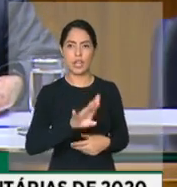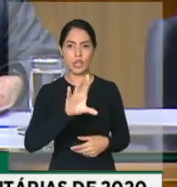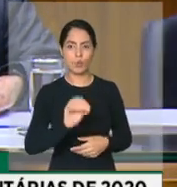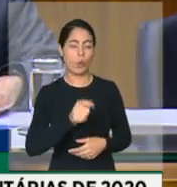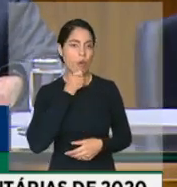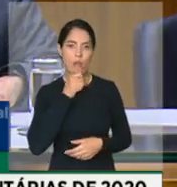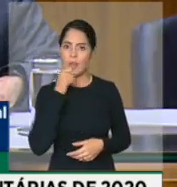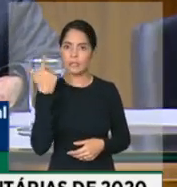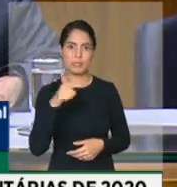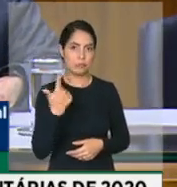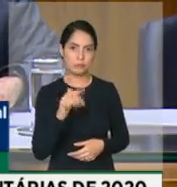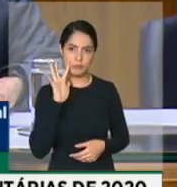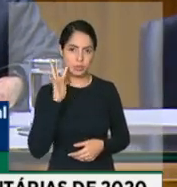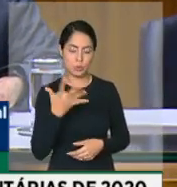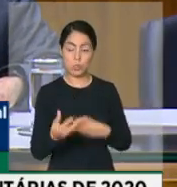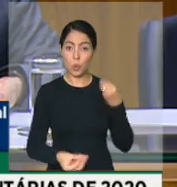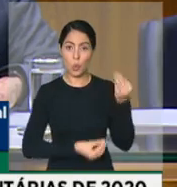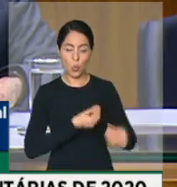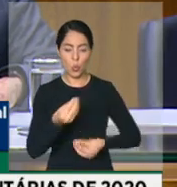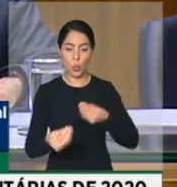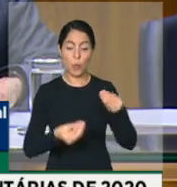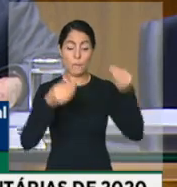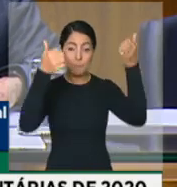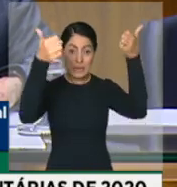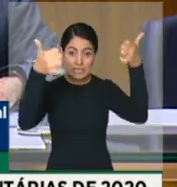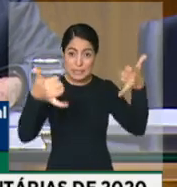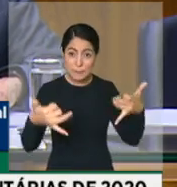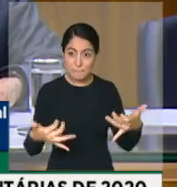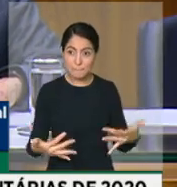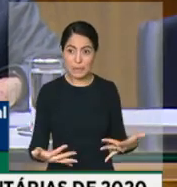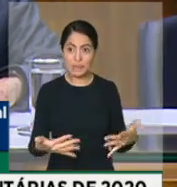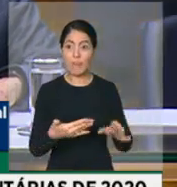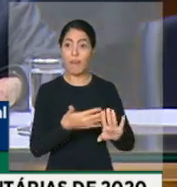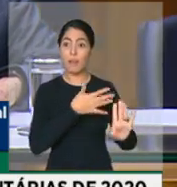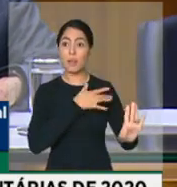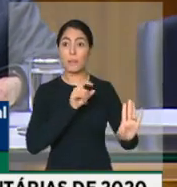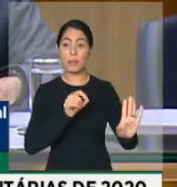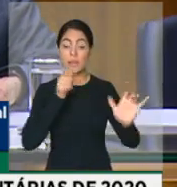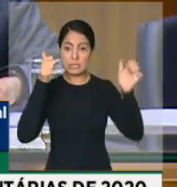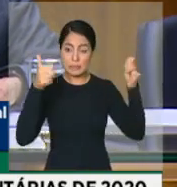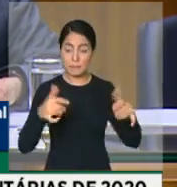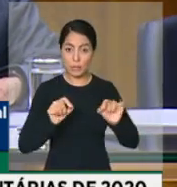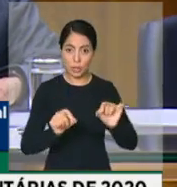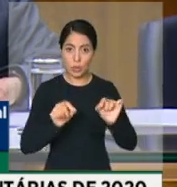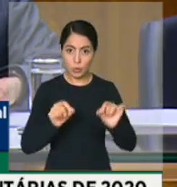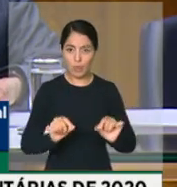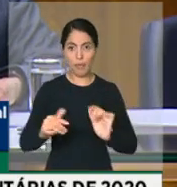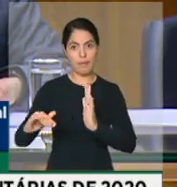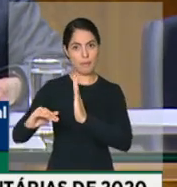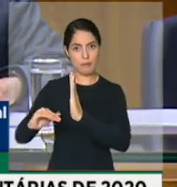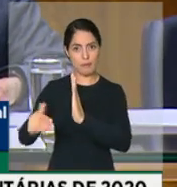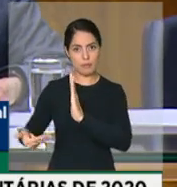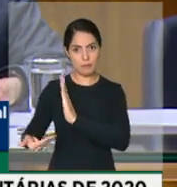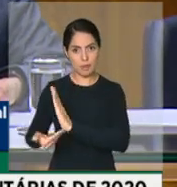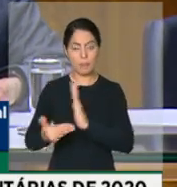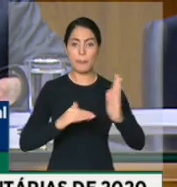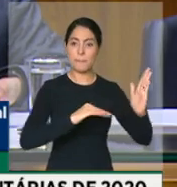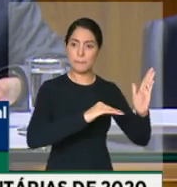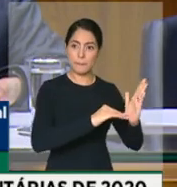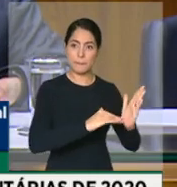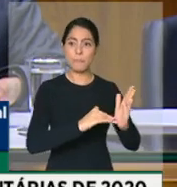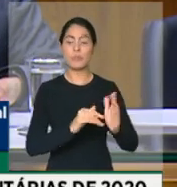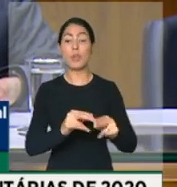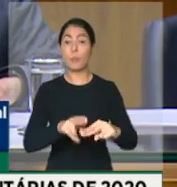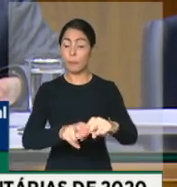sem deliberação, esclarece preliminarmente que as mesas da Câmara dos Deputados e do Senado Federal, em face